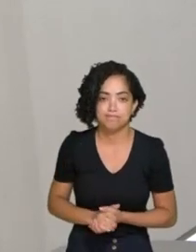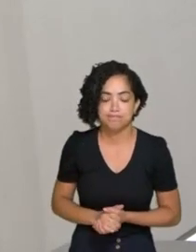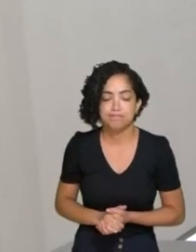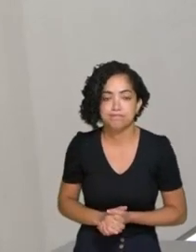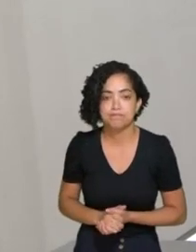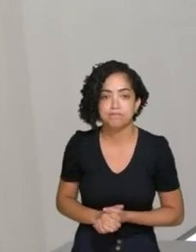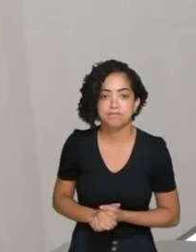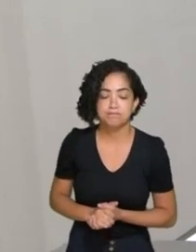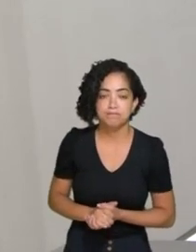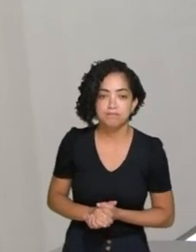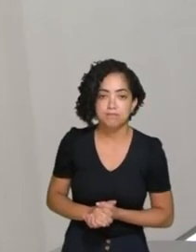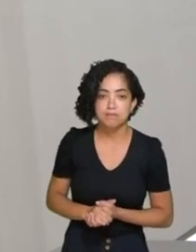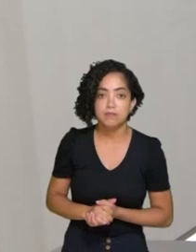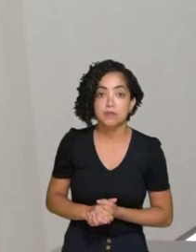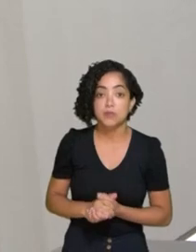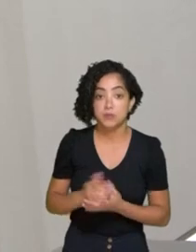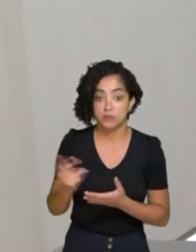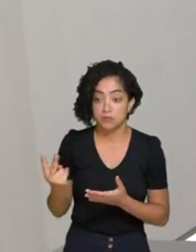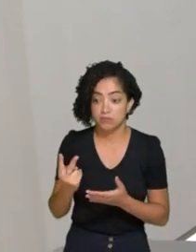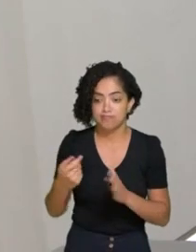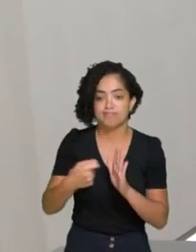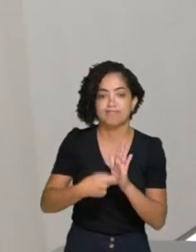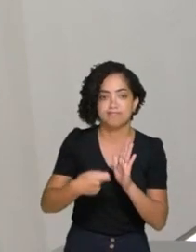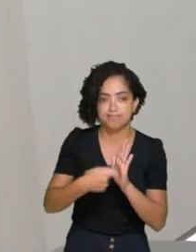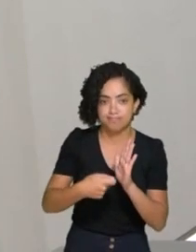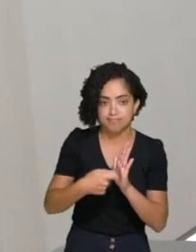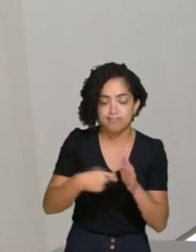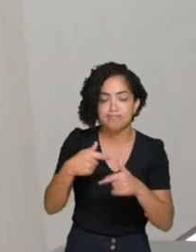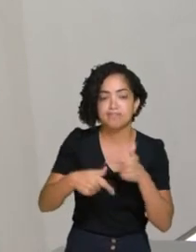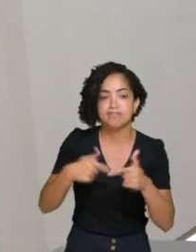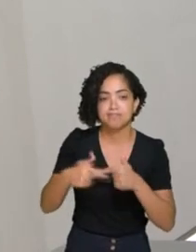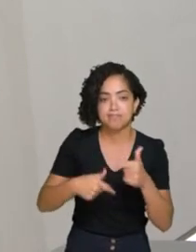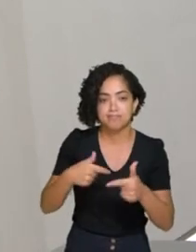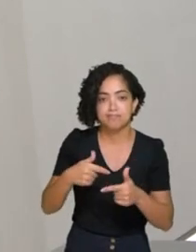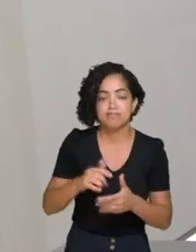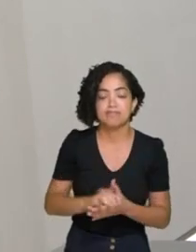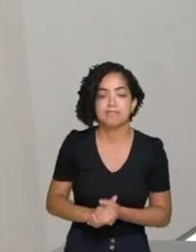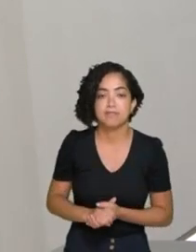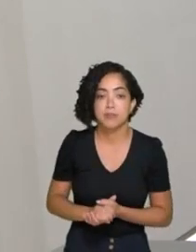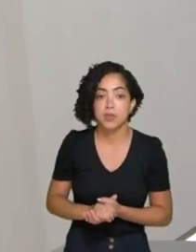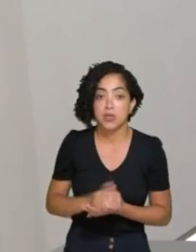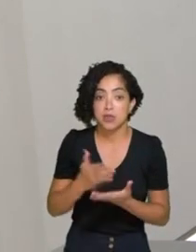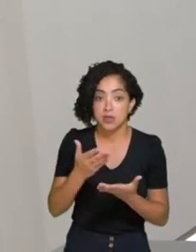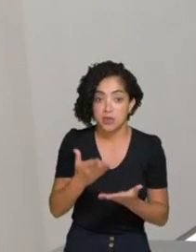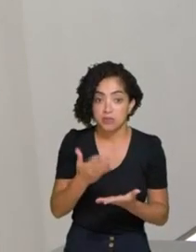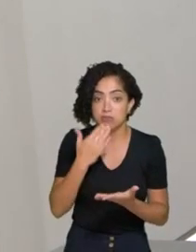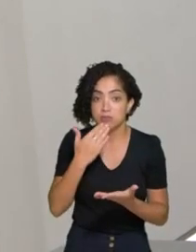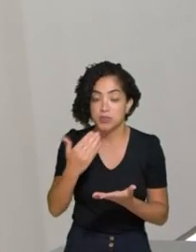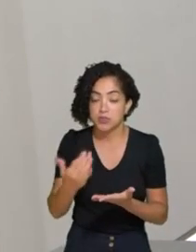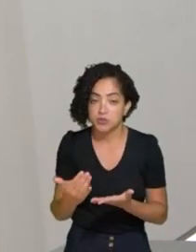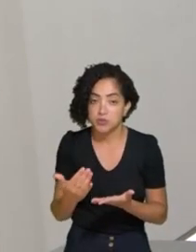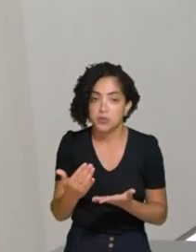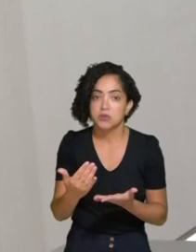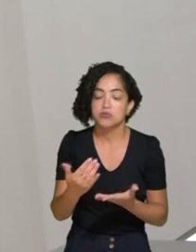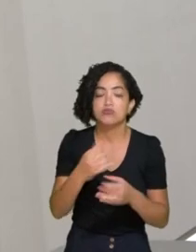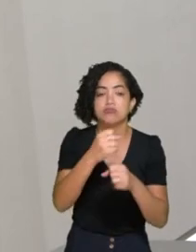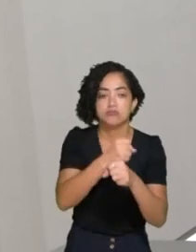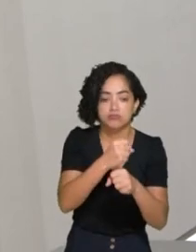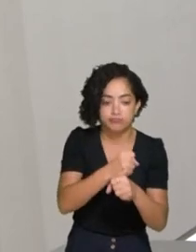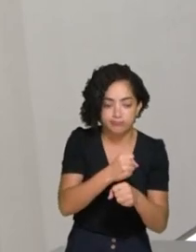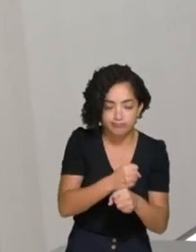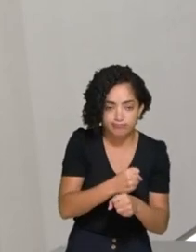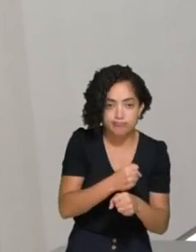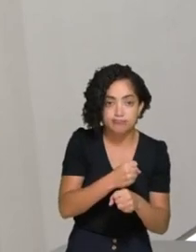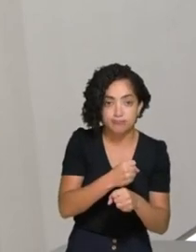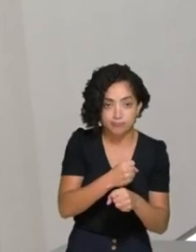vereadora Tânia, que estão nessa luta para que essa casa venha. Inclusive, estou fazendo pedido para que seja construído também